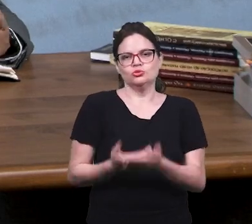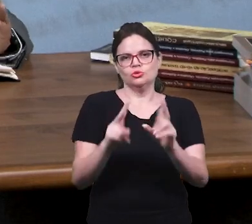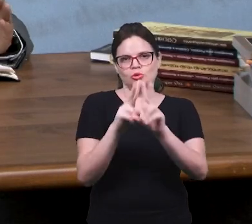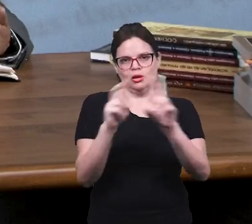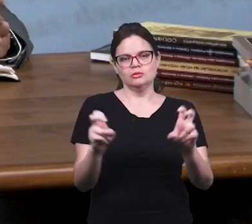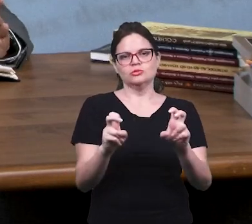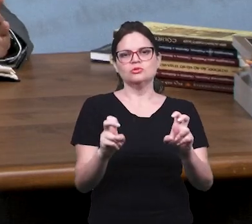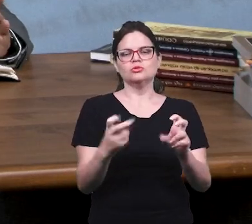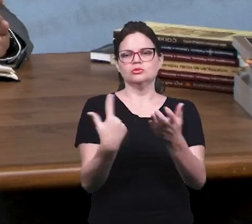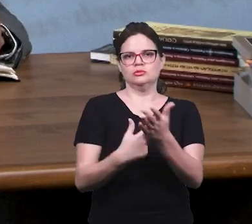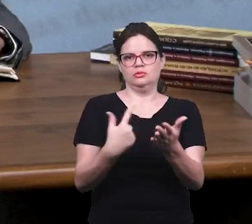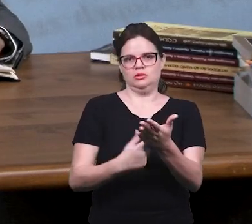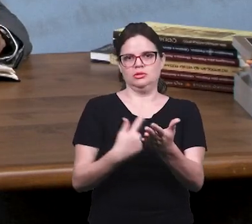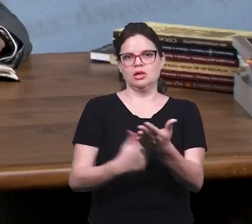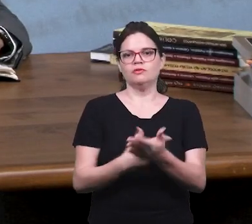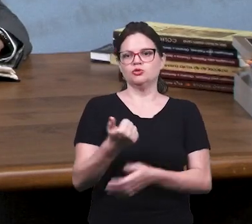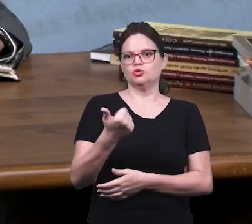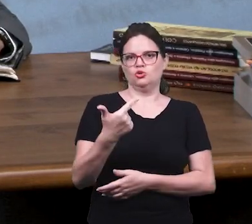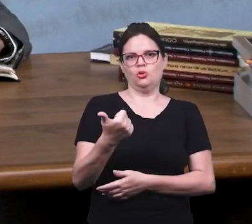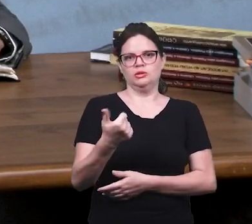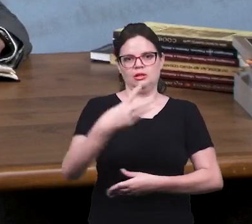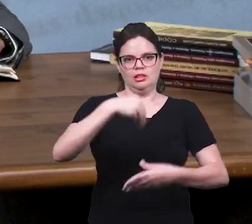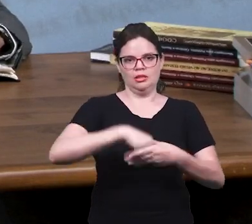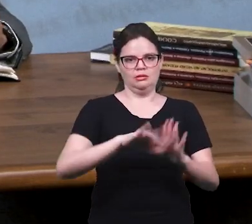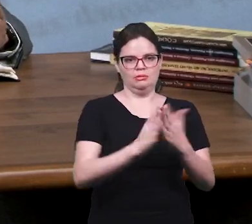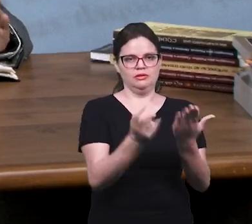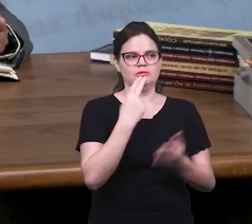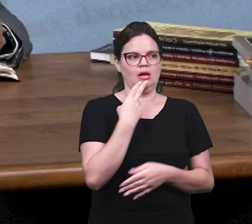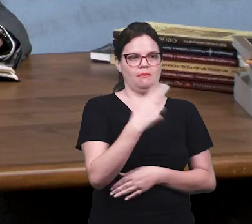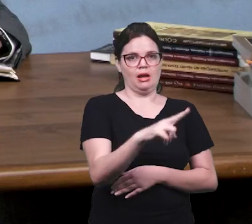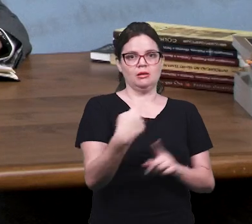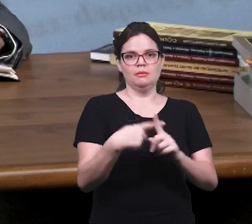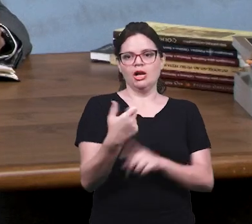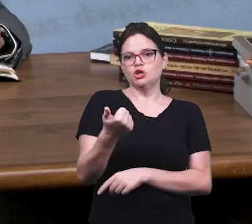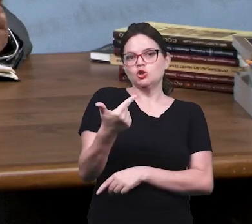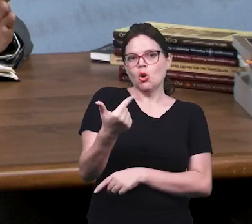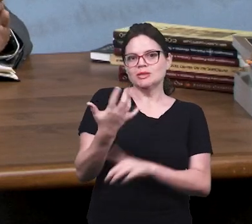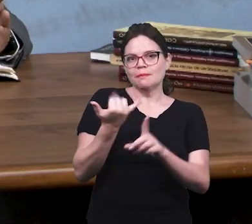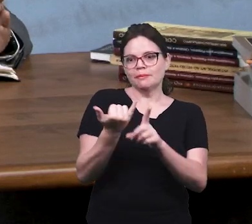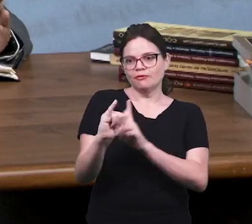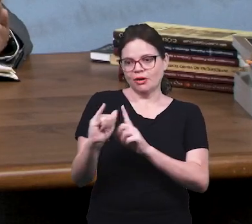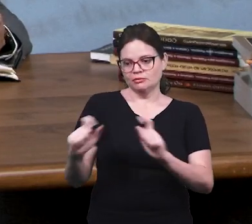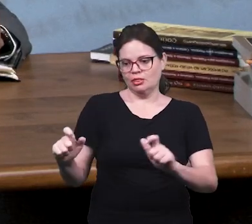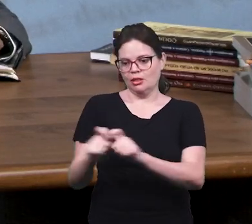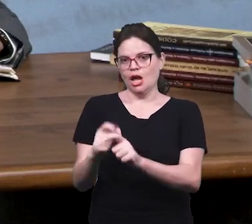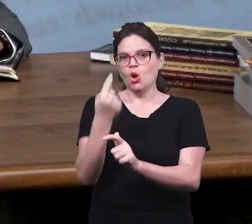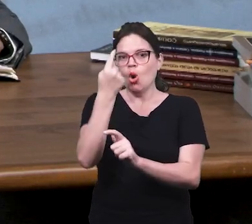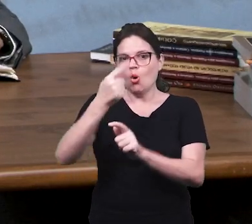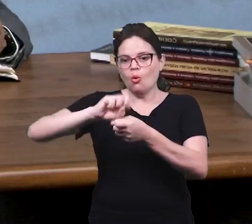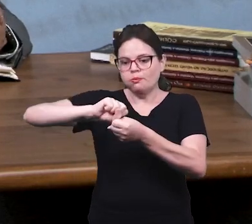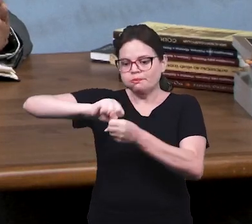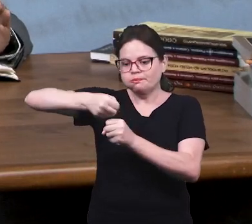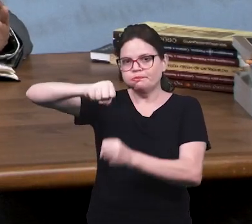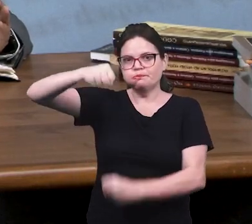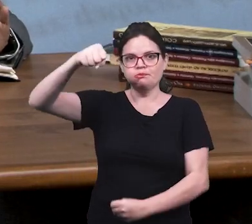do livro dos 12 da Escritura hebraica, em que os 12 profetas menores estão agrupados